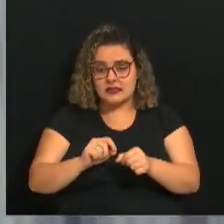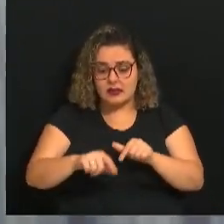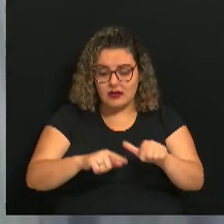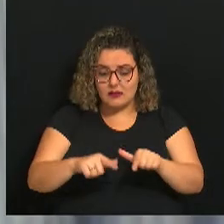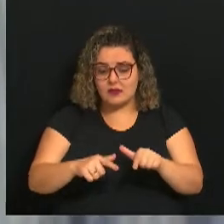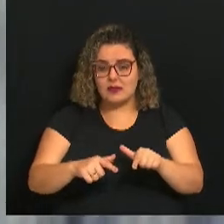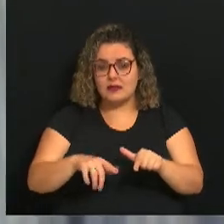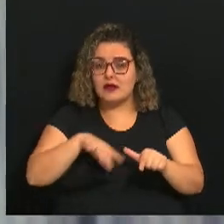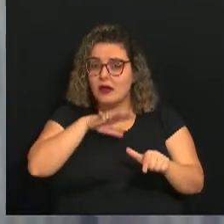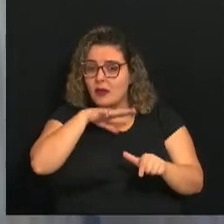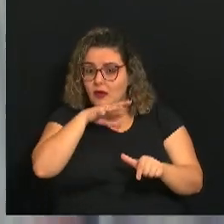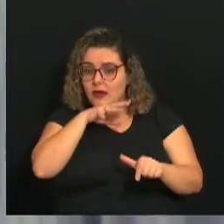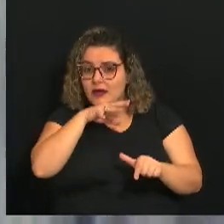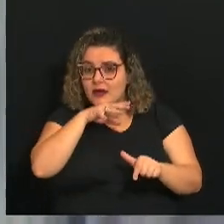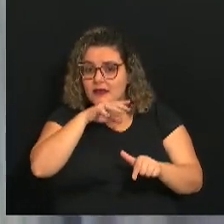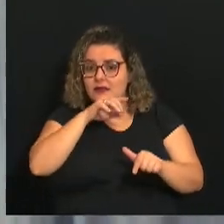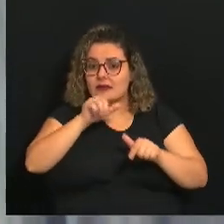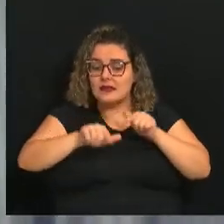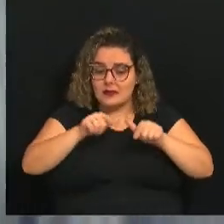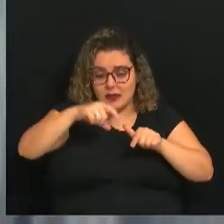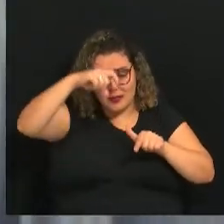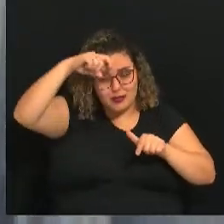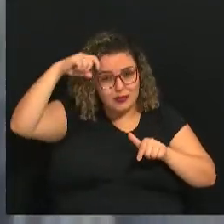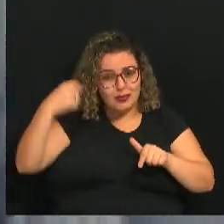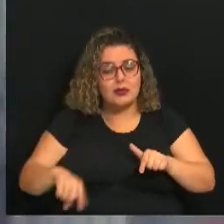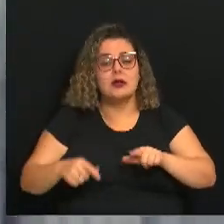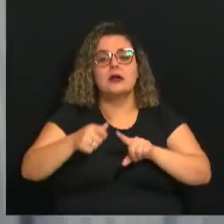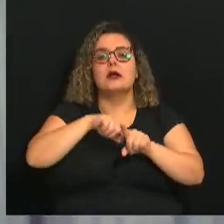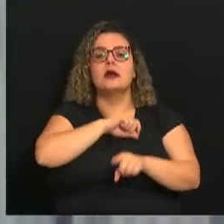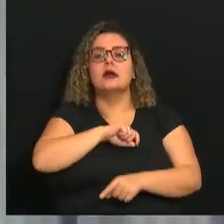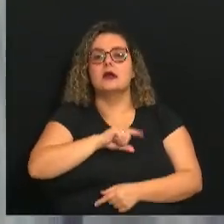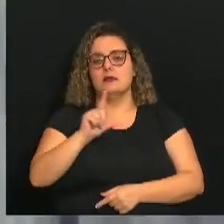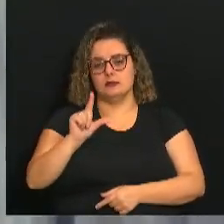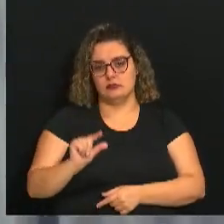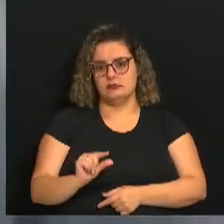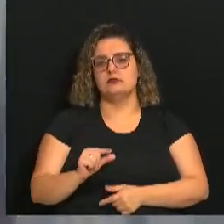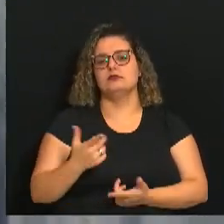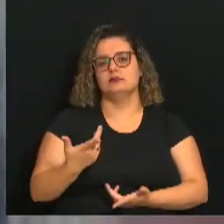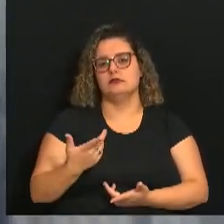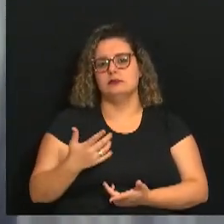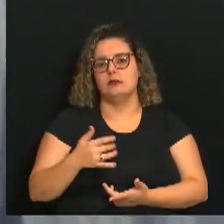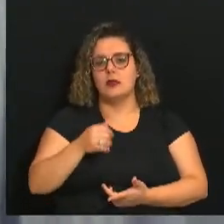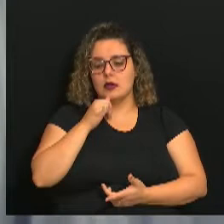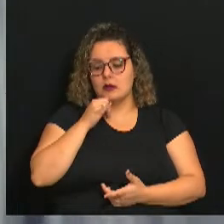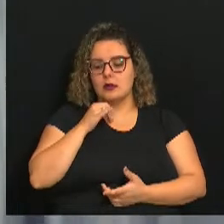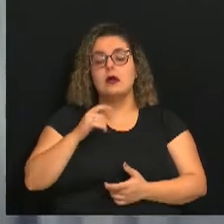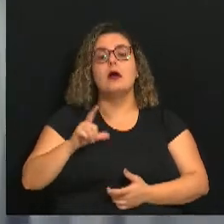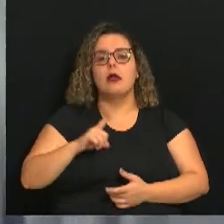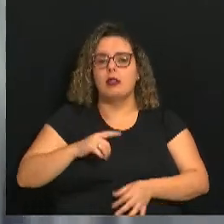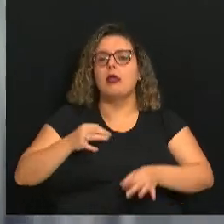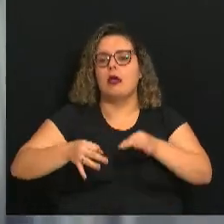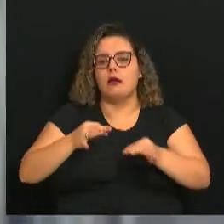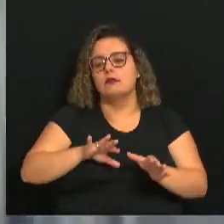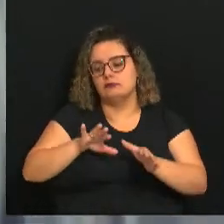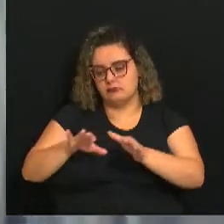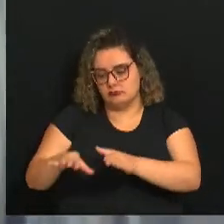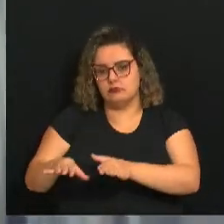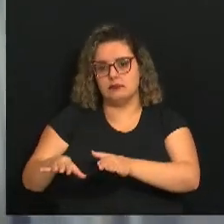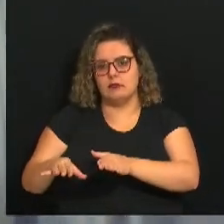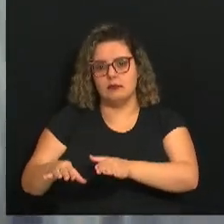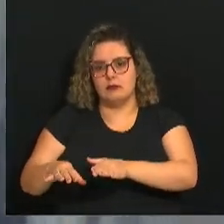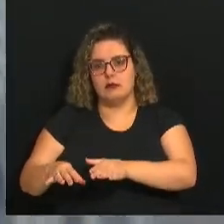que depois que são contratadas é um outro processo, que é isso que você falou, de penalização, tem toda uma parte jurídica também que precisa ser